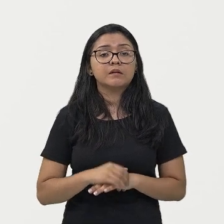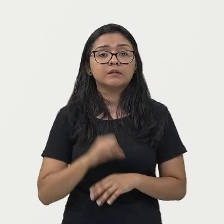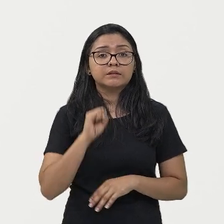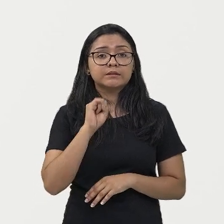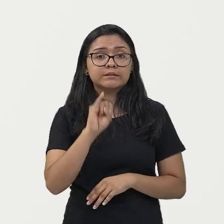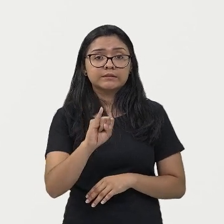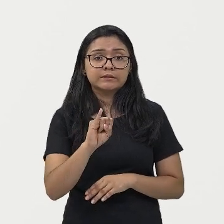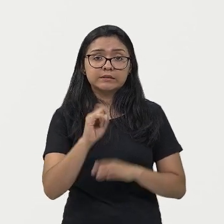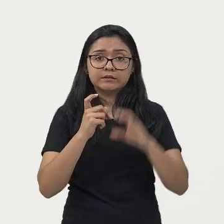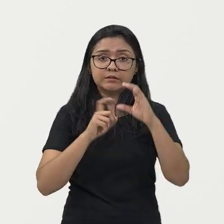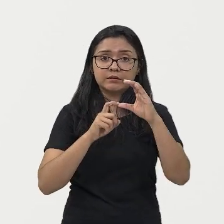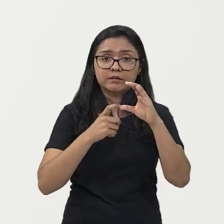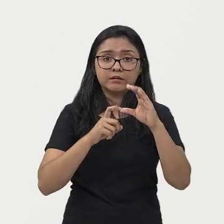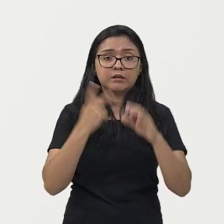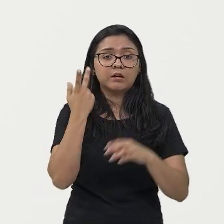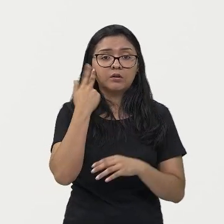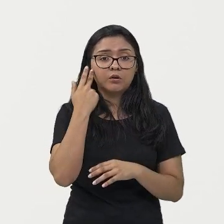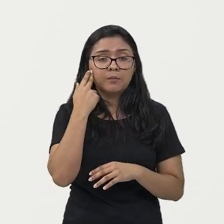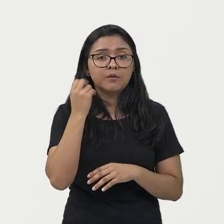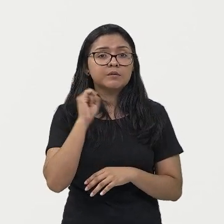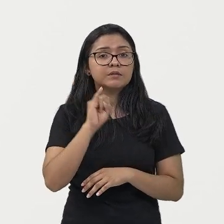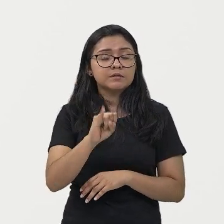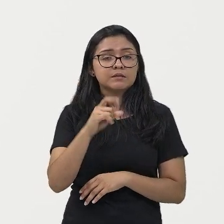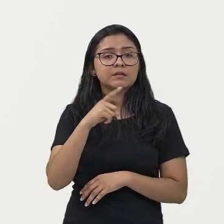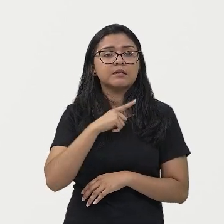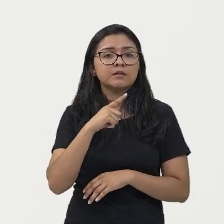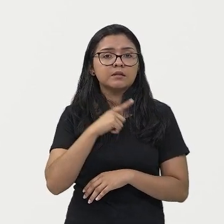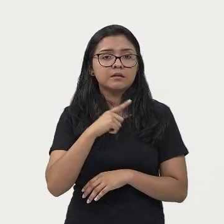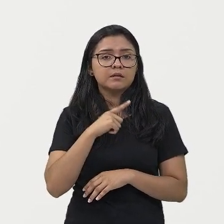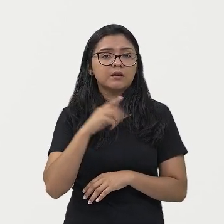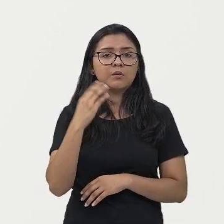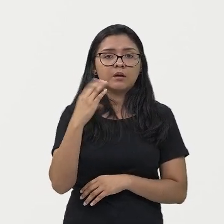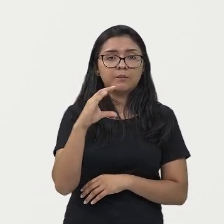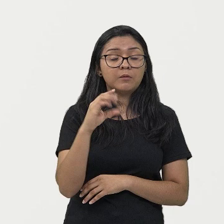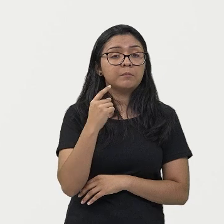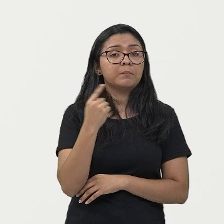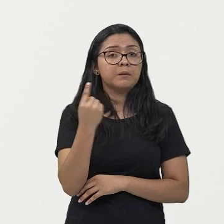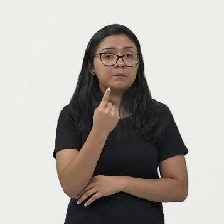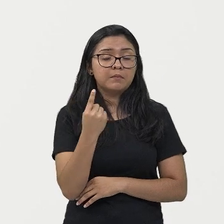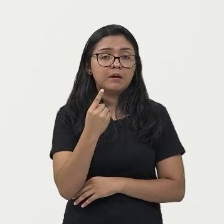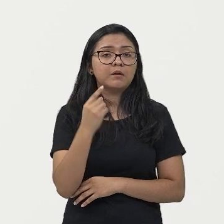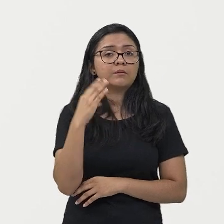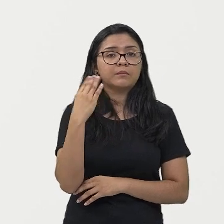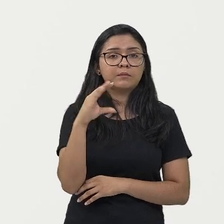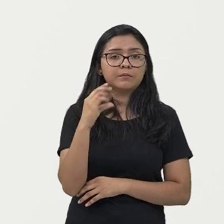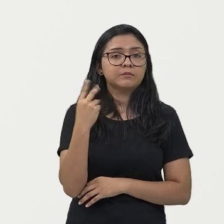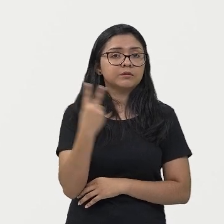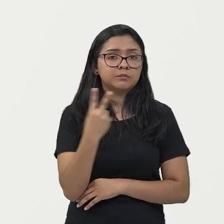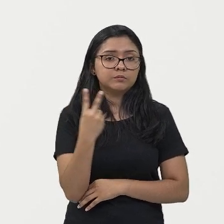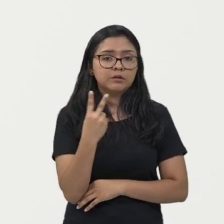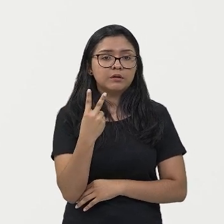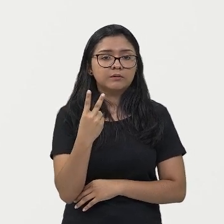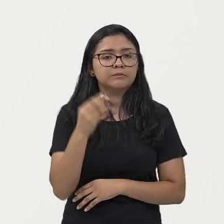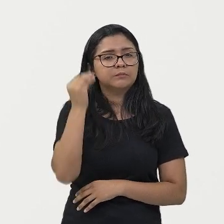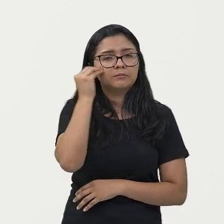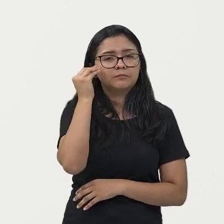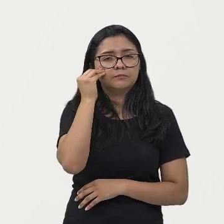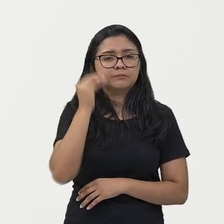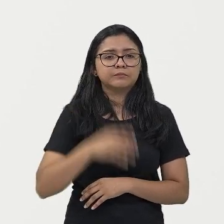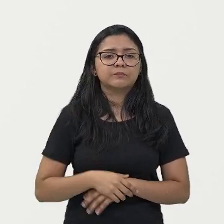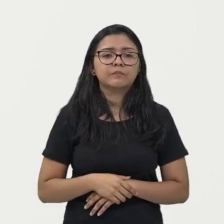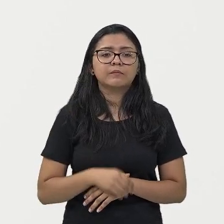ela tiver um carbono primário ou um carbono secundário, tá bom? Quando ela